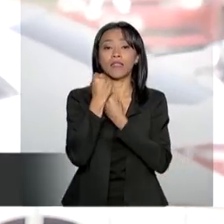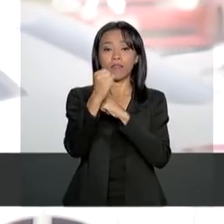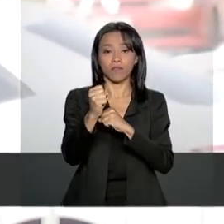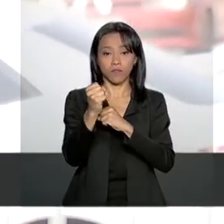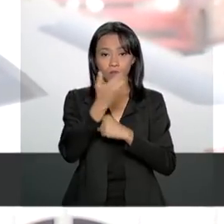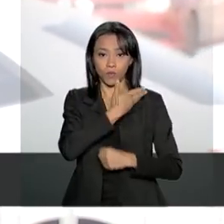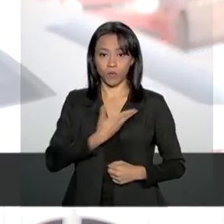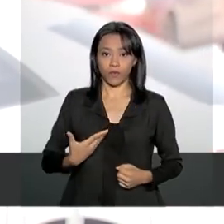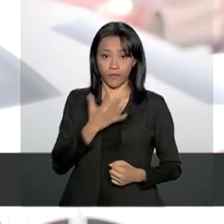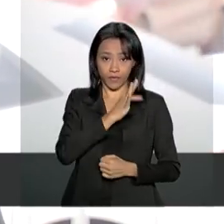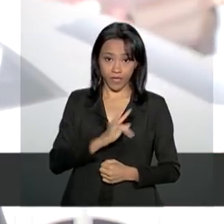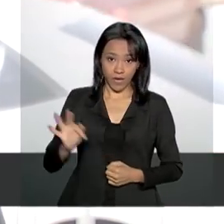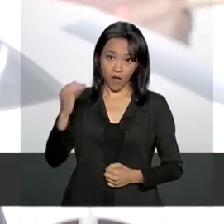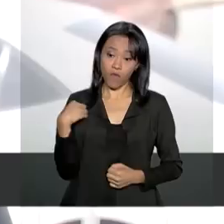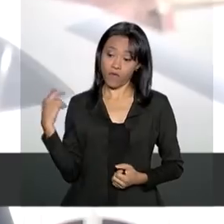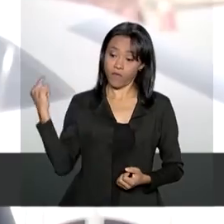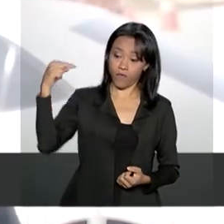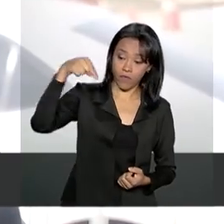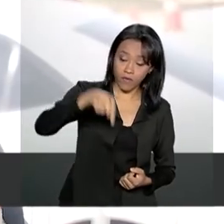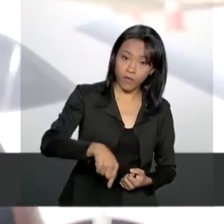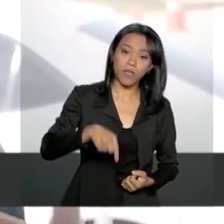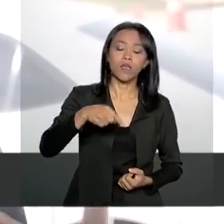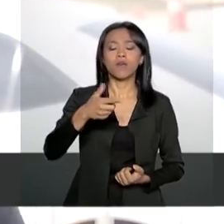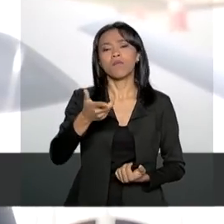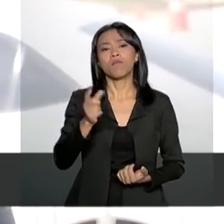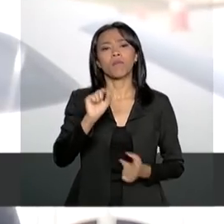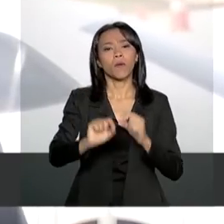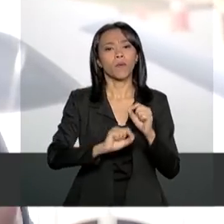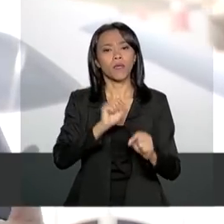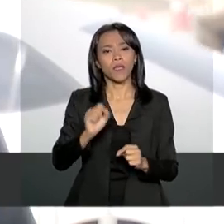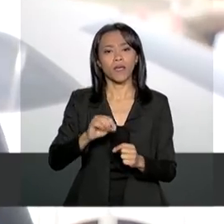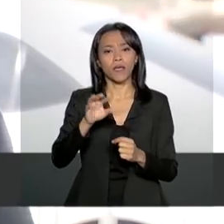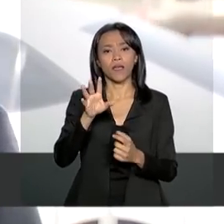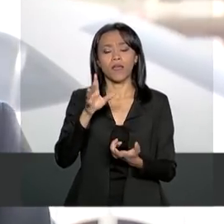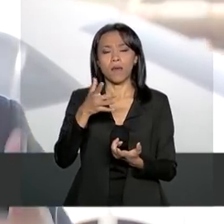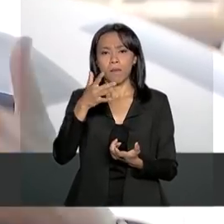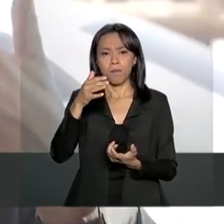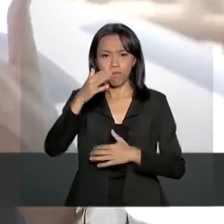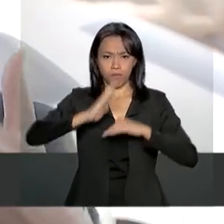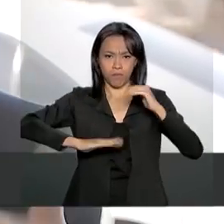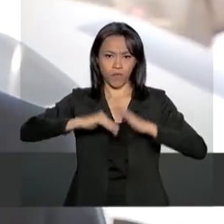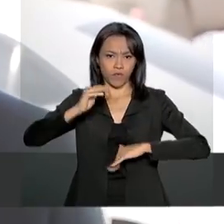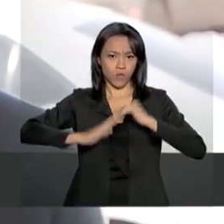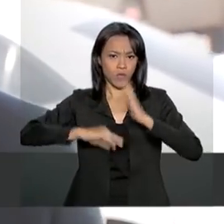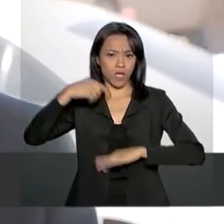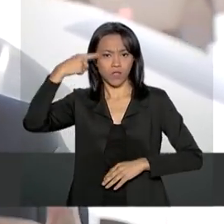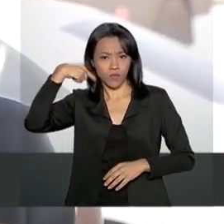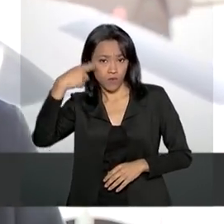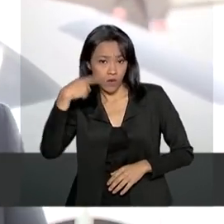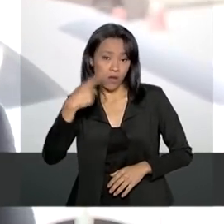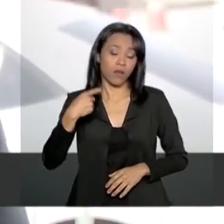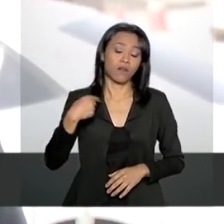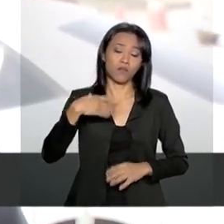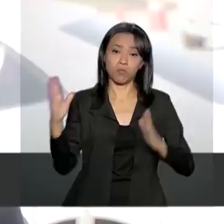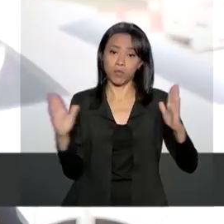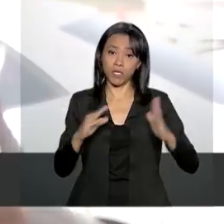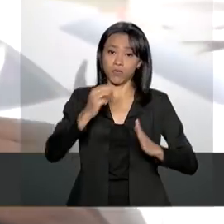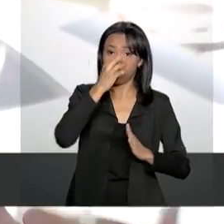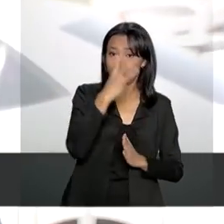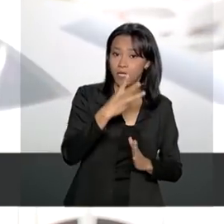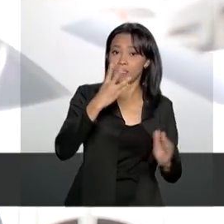o compromisso com a população de Brumadinho de disponibilizar defensores públicos nos próximos 3 a 6 meses